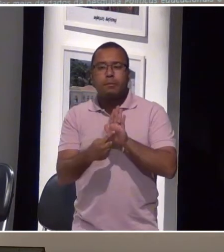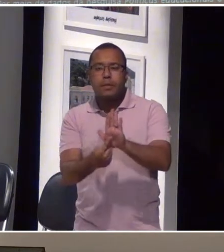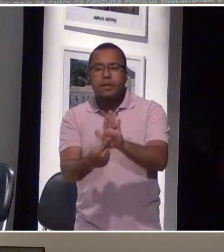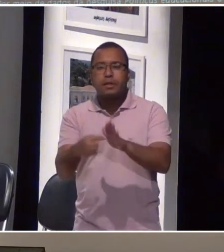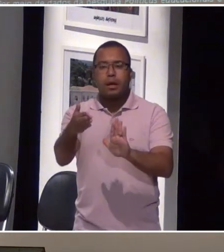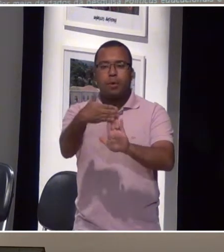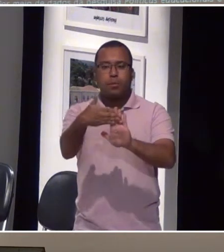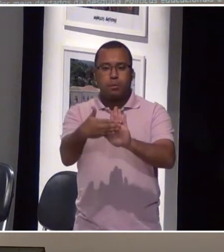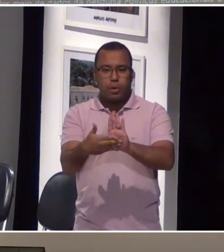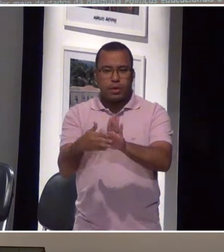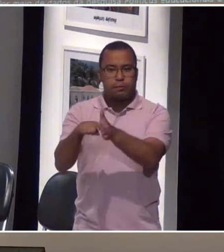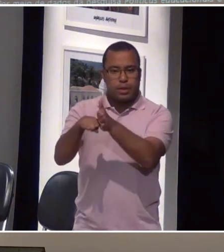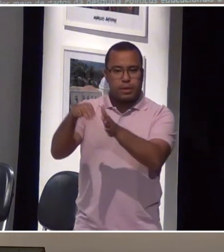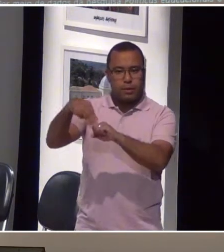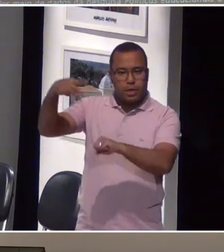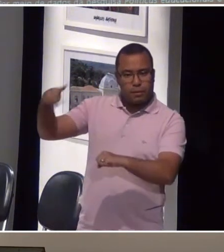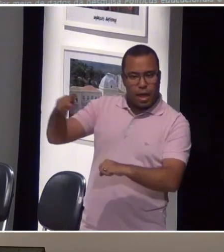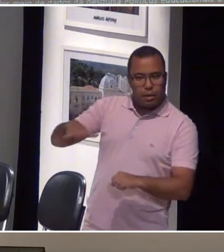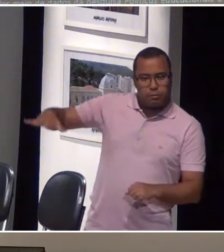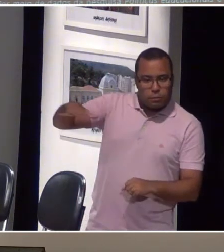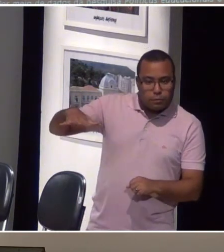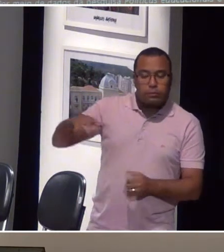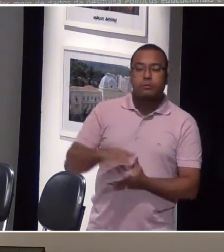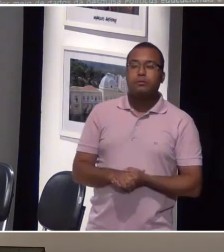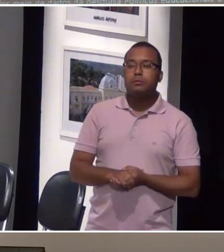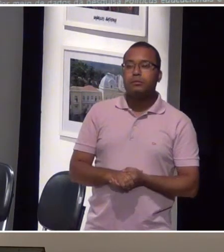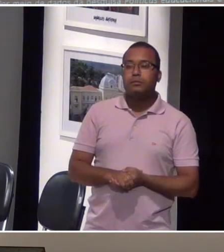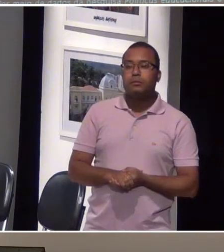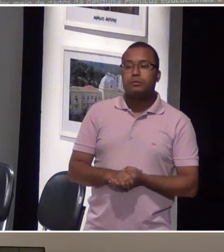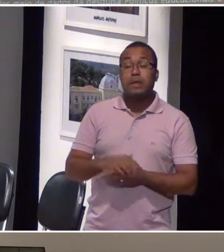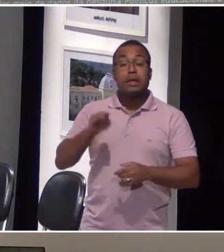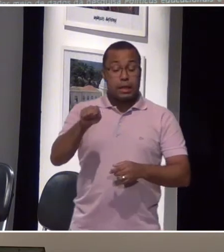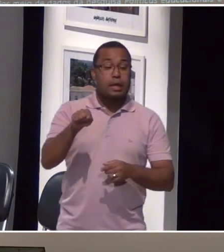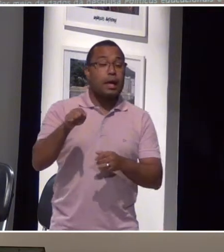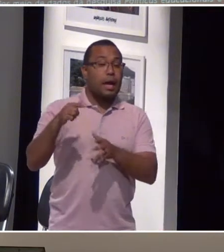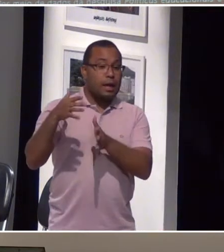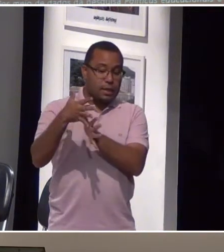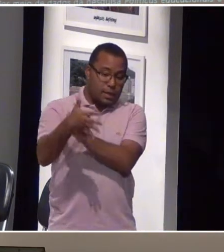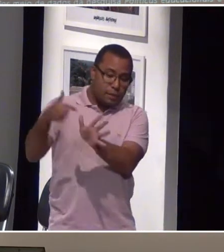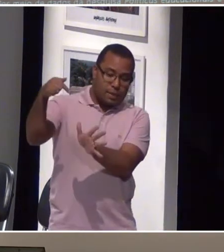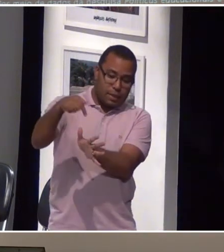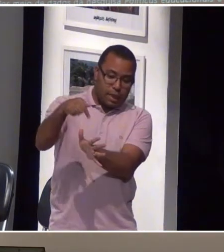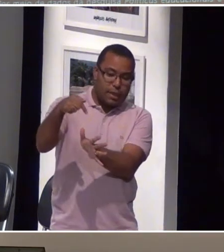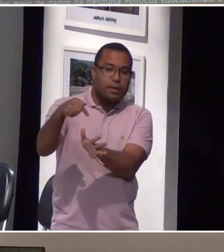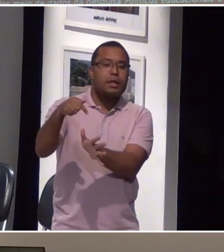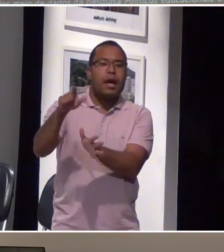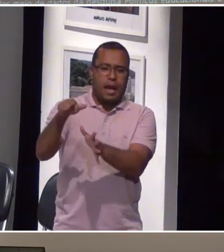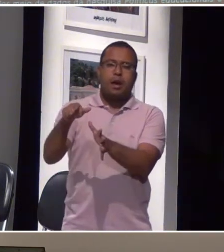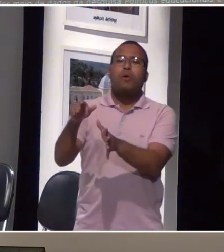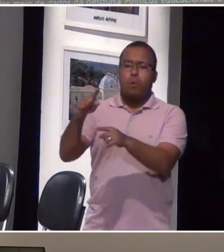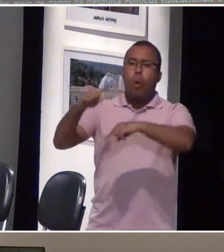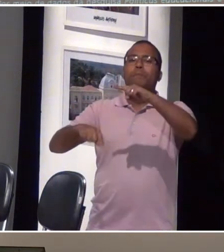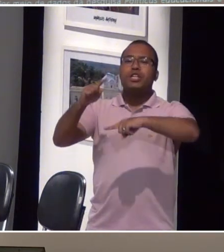apresentando uma proposta de pesquisa de mestrado, onde ela parte do pressuposto de que a língua de sinais é um objeto de